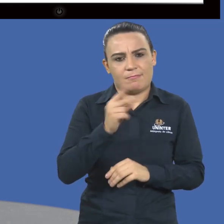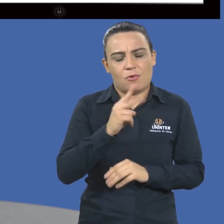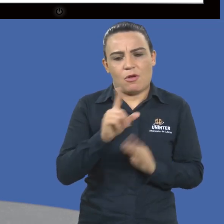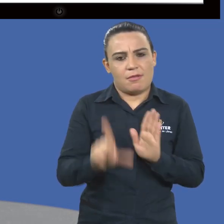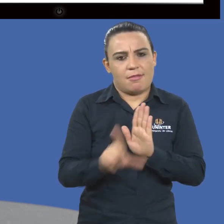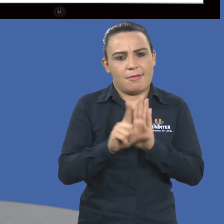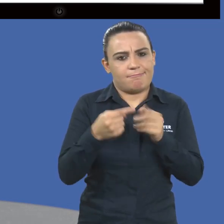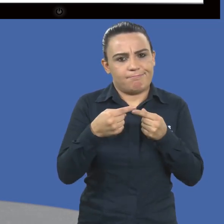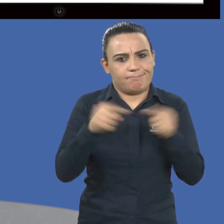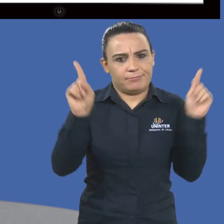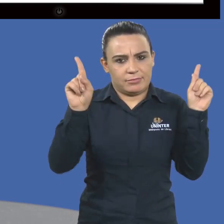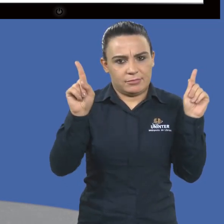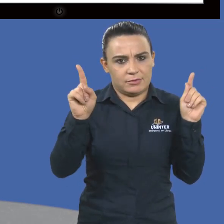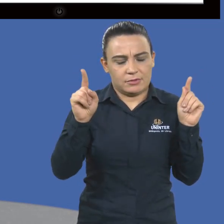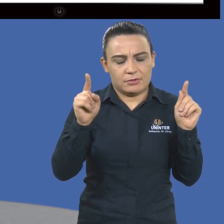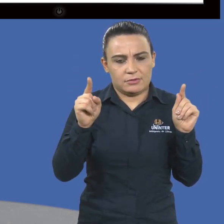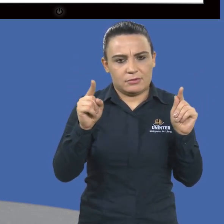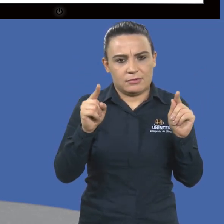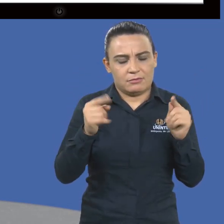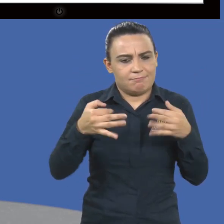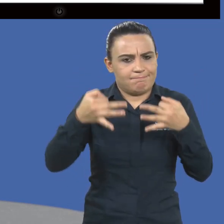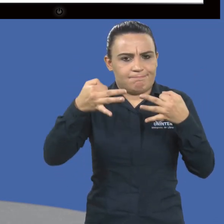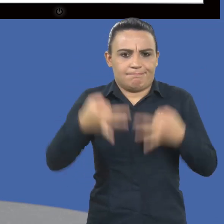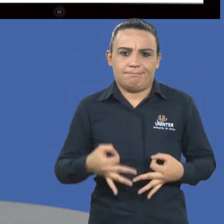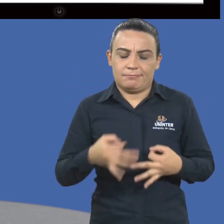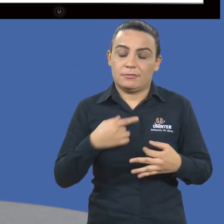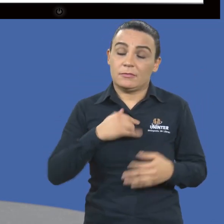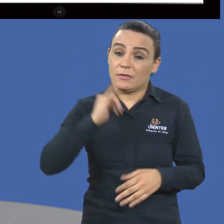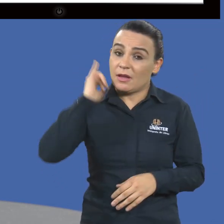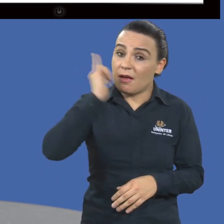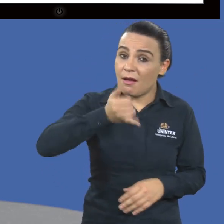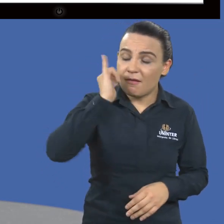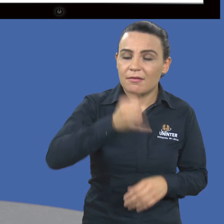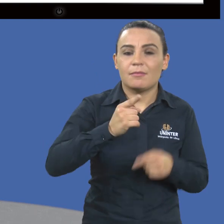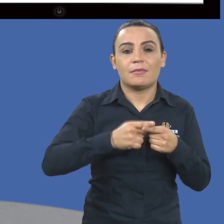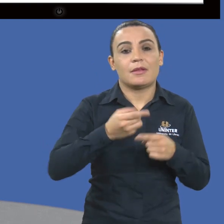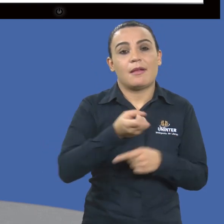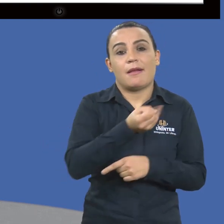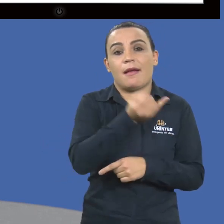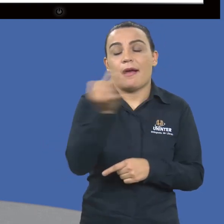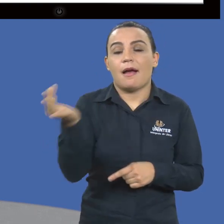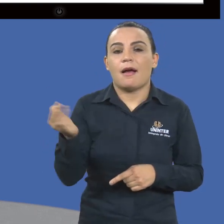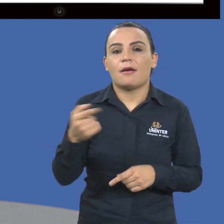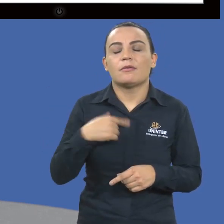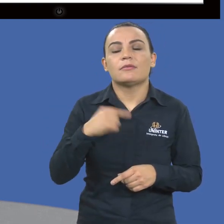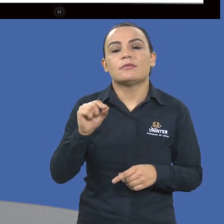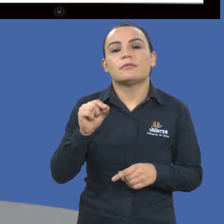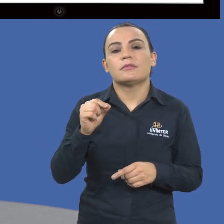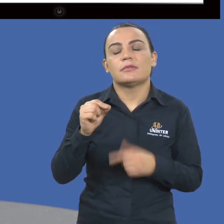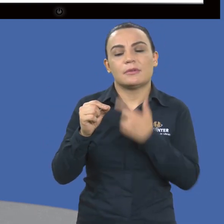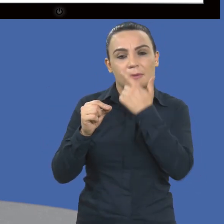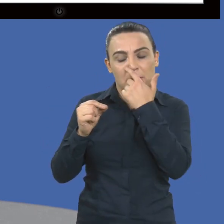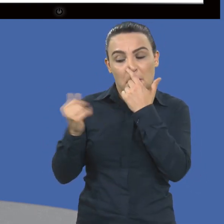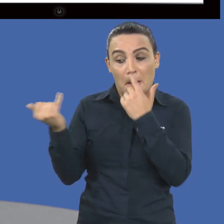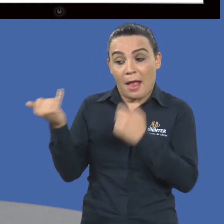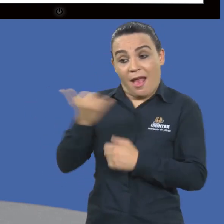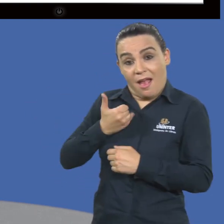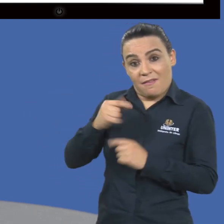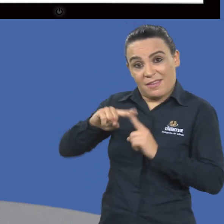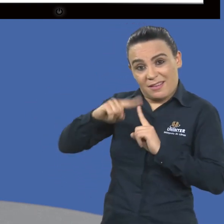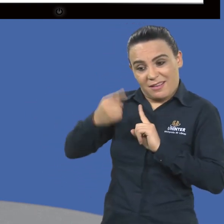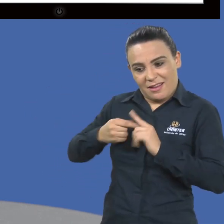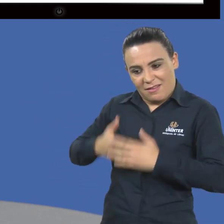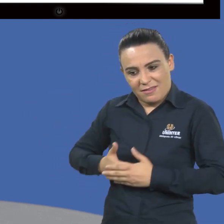e não é recomendado. Eu gostaria de enfatizar, porque sempre, às